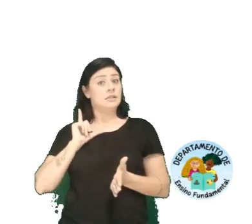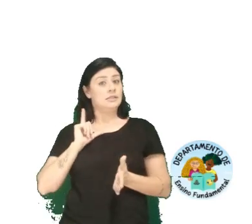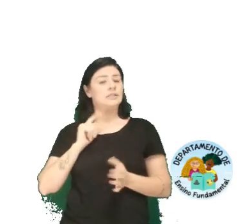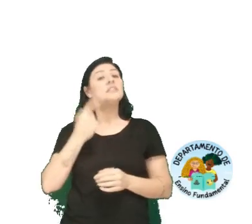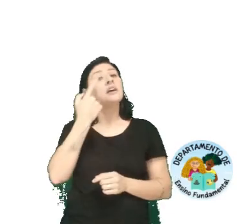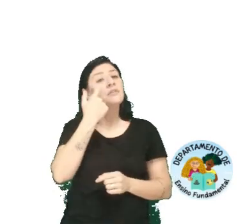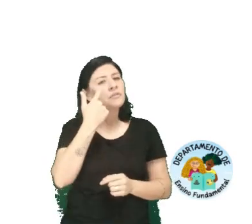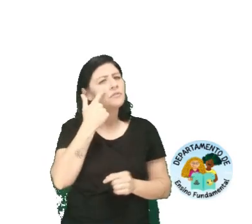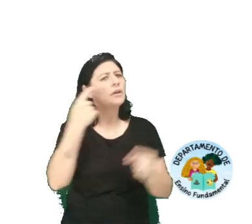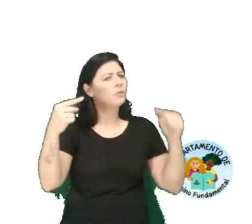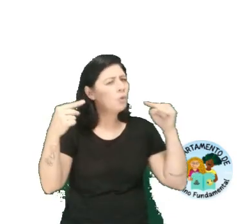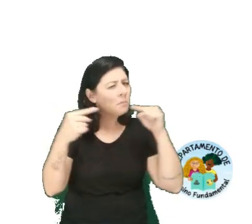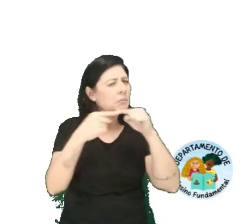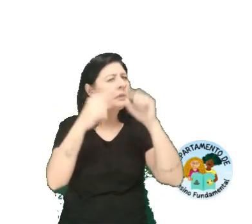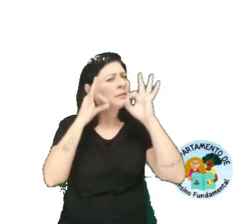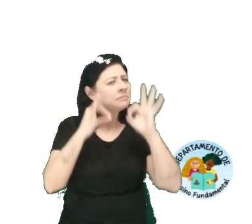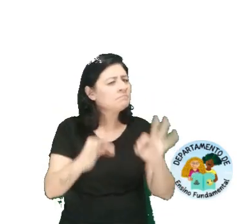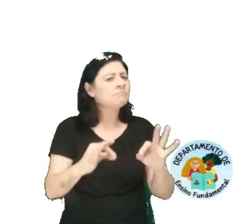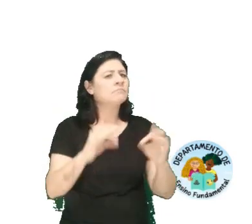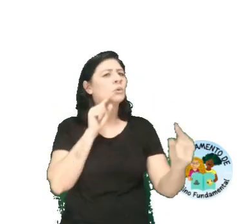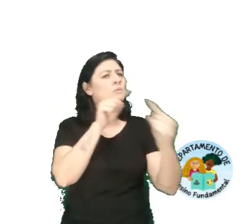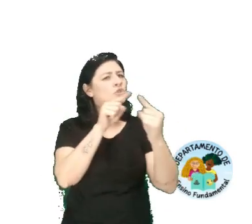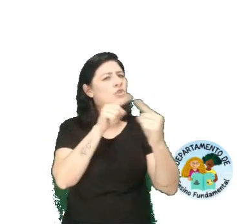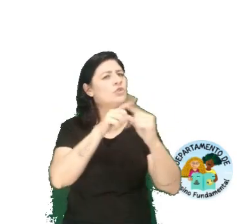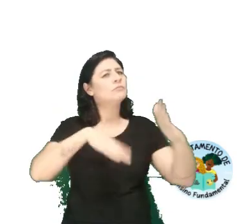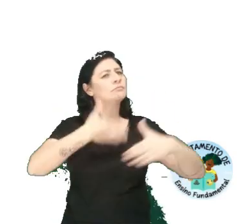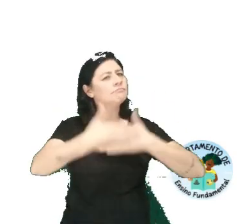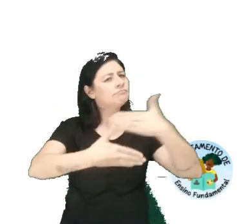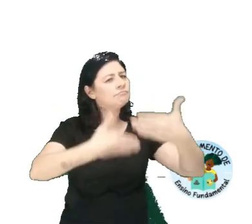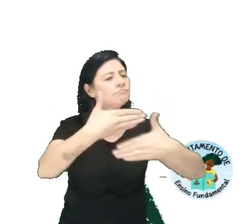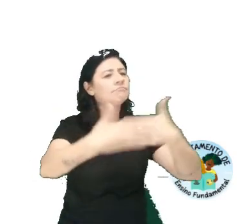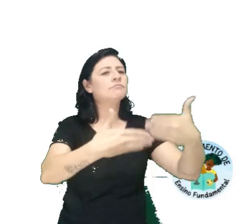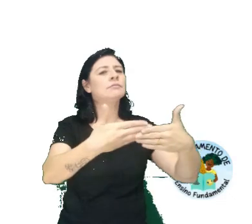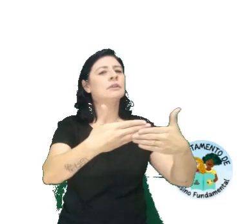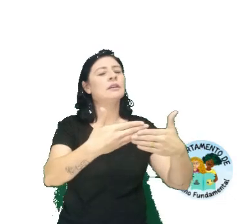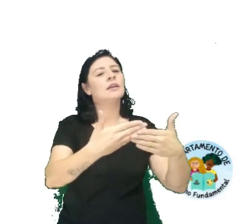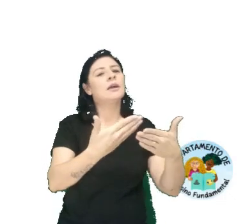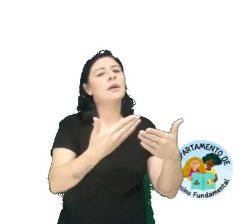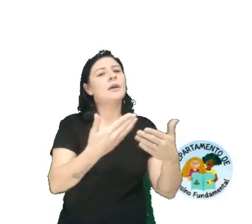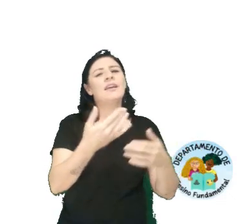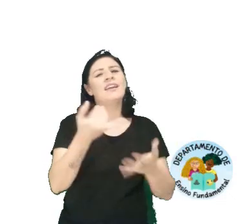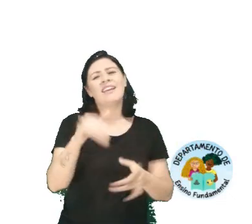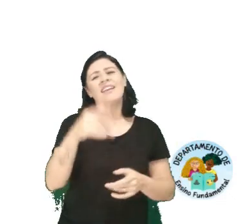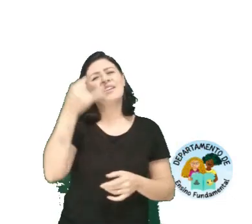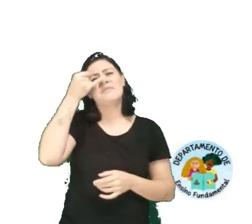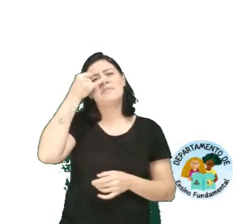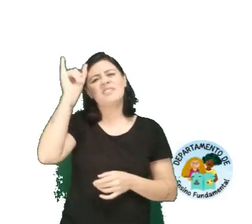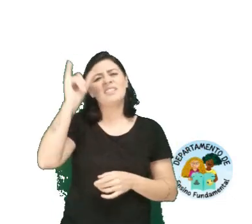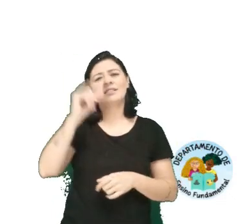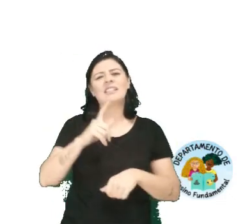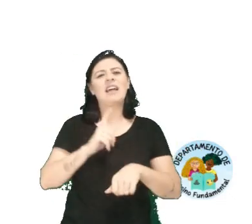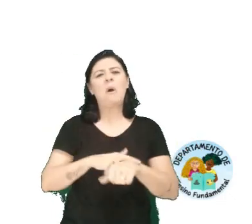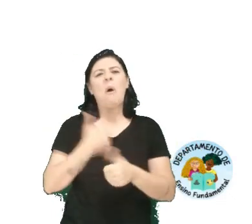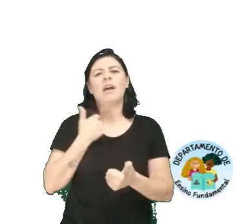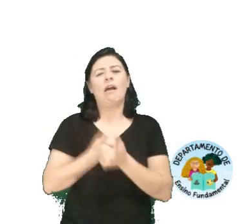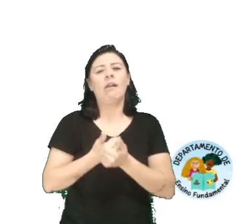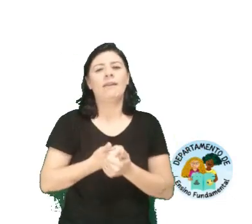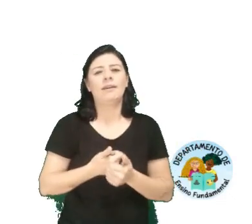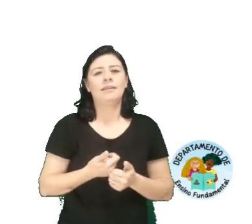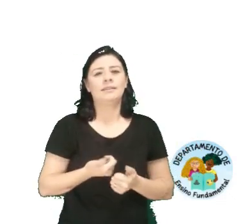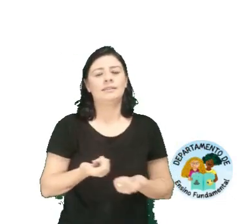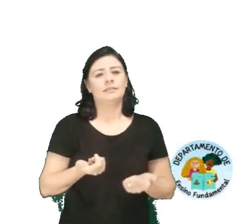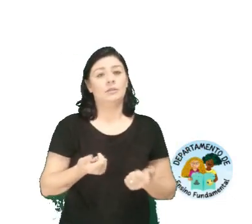ele faz parte mesmo dos objetivos que você quer desenvolver, né, para que não seja algo improvisado, assim, é por isso que serve